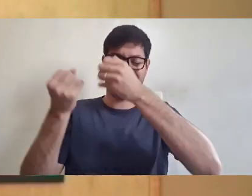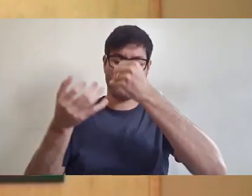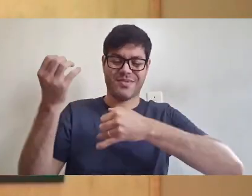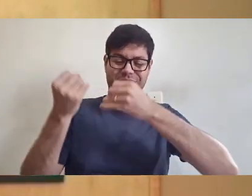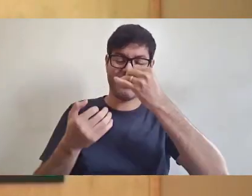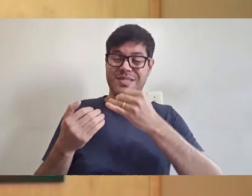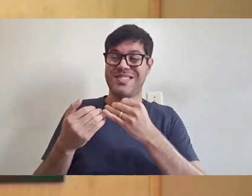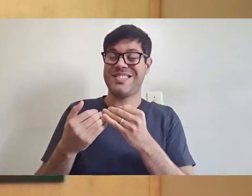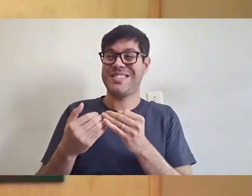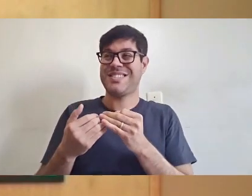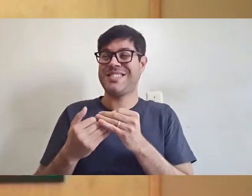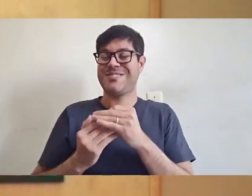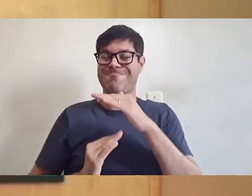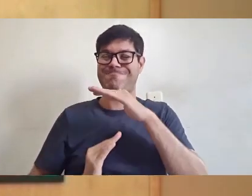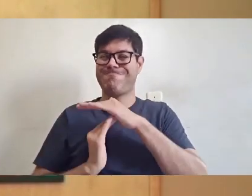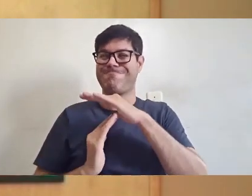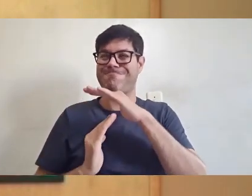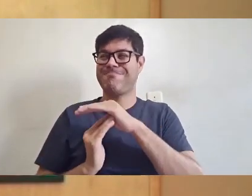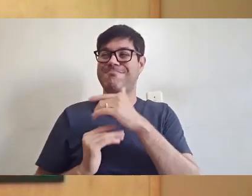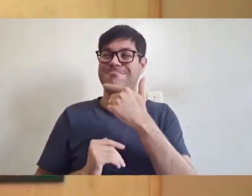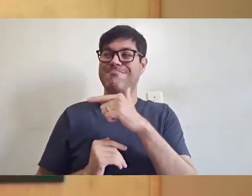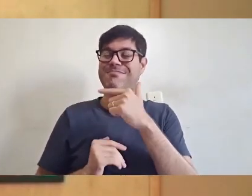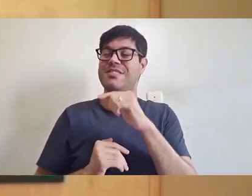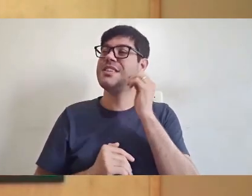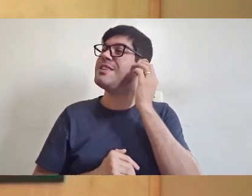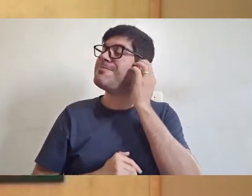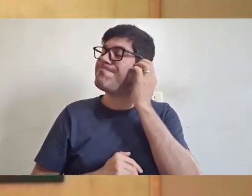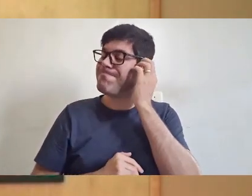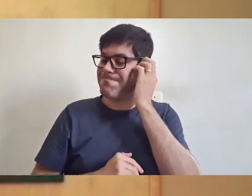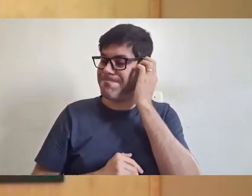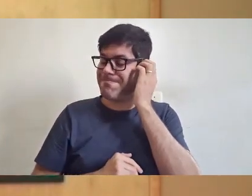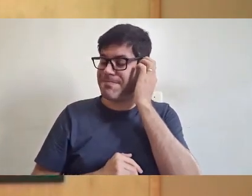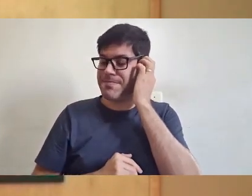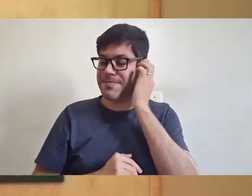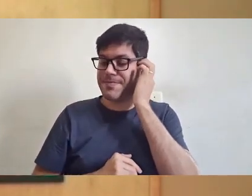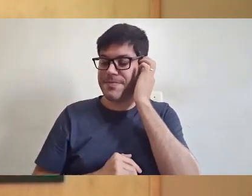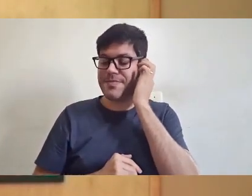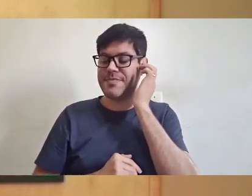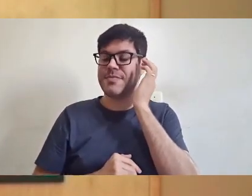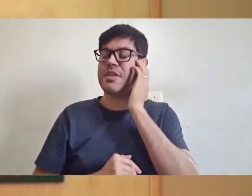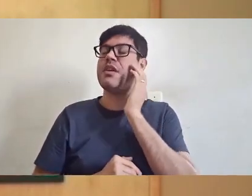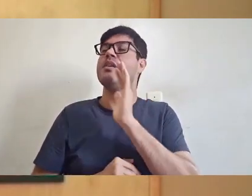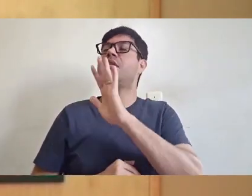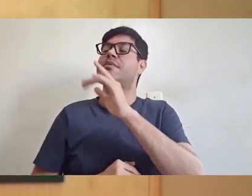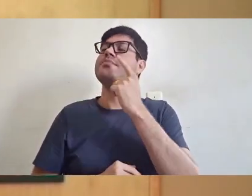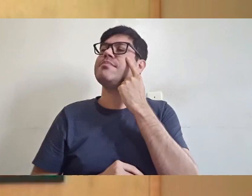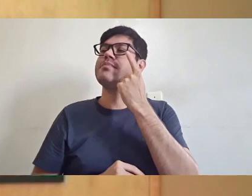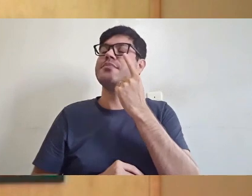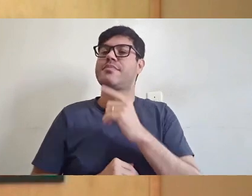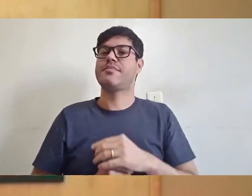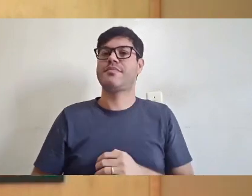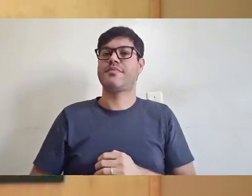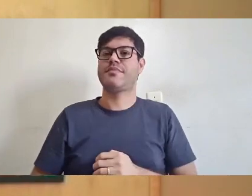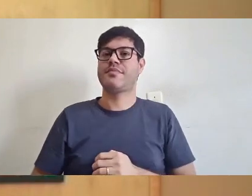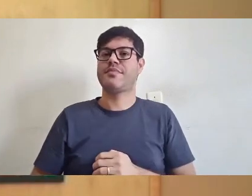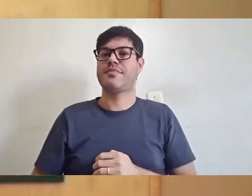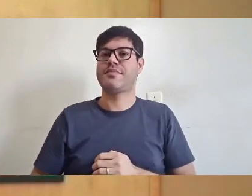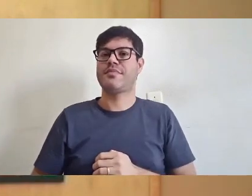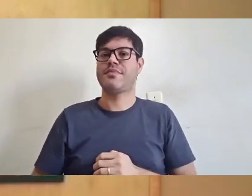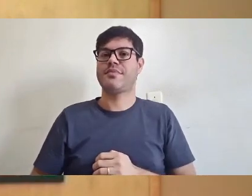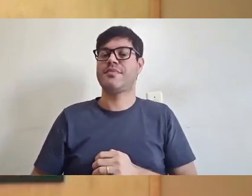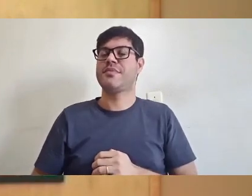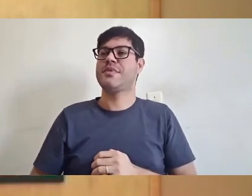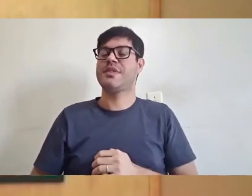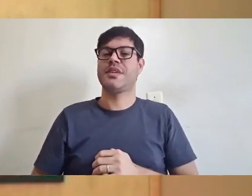seu tempo não é suficiente, mas tem muita coisa que eu gostaria de perguntar. Uma coisa que eu me lembro bem, quando você foi prefeito,